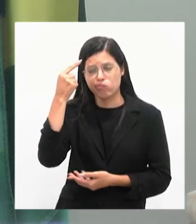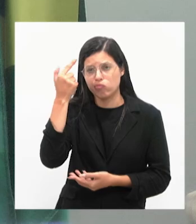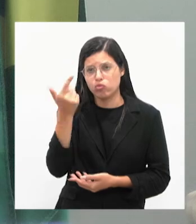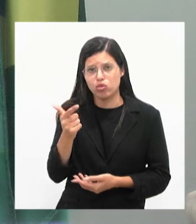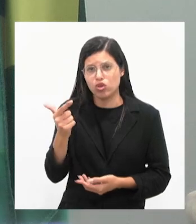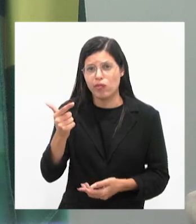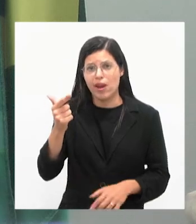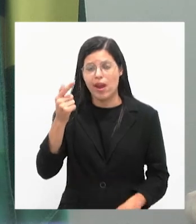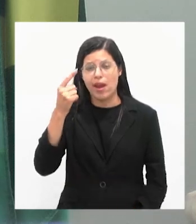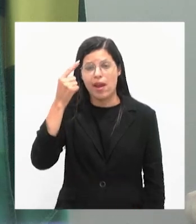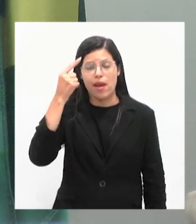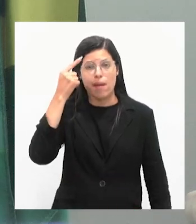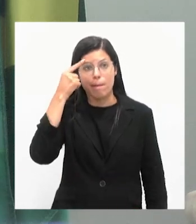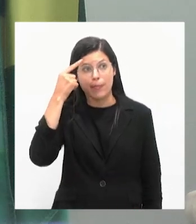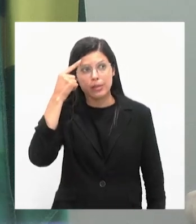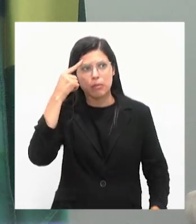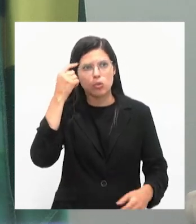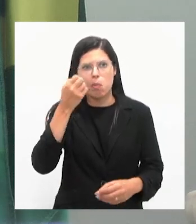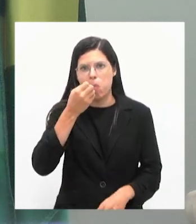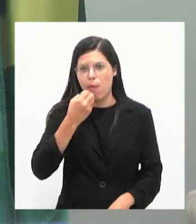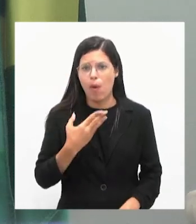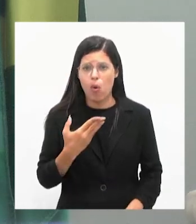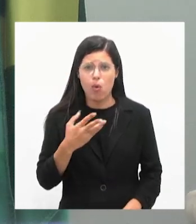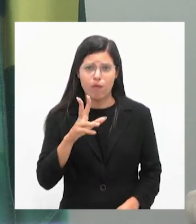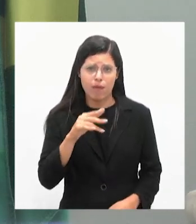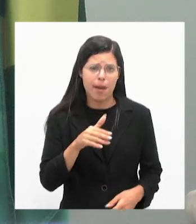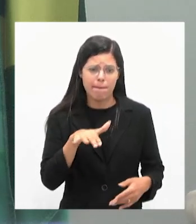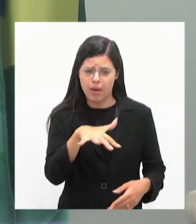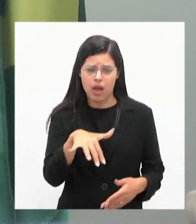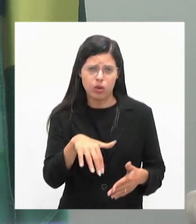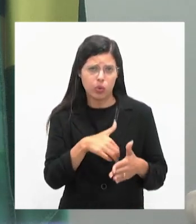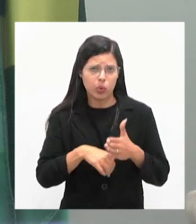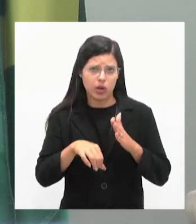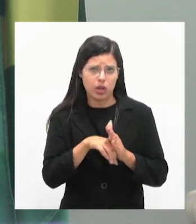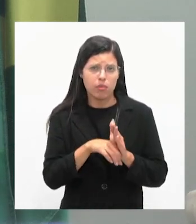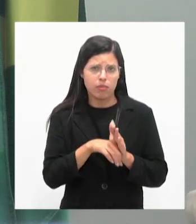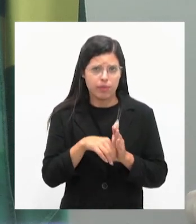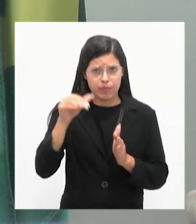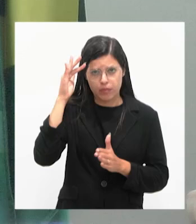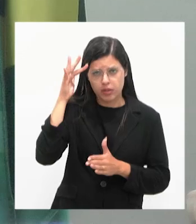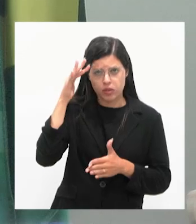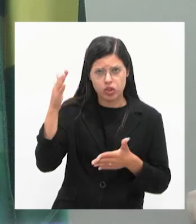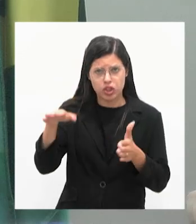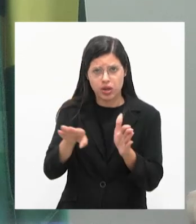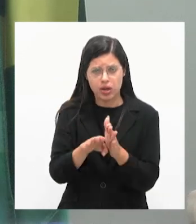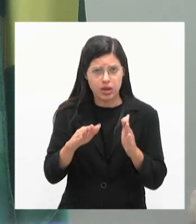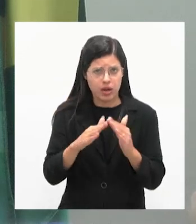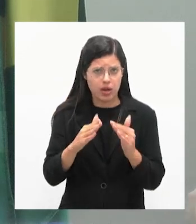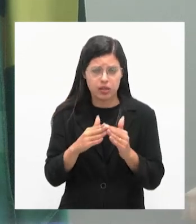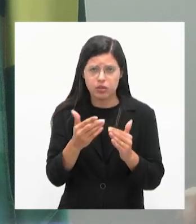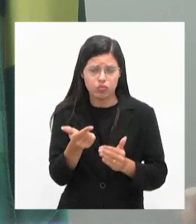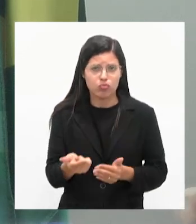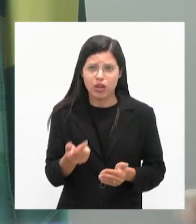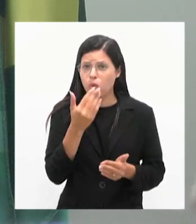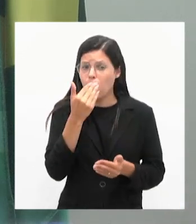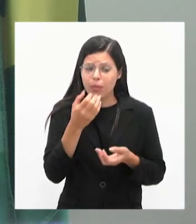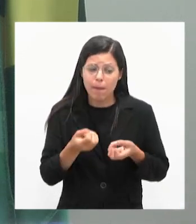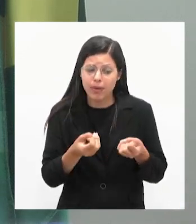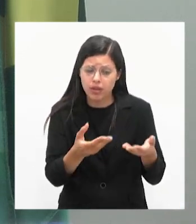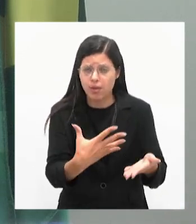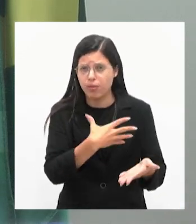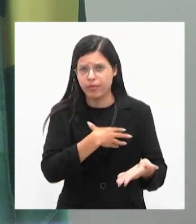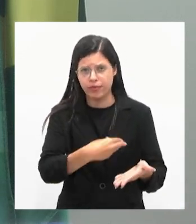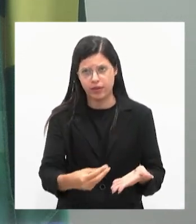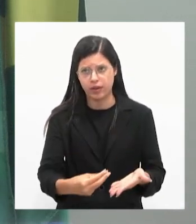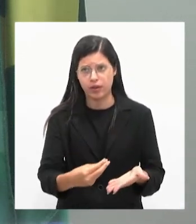Imagina você chegar em casa e não ter o que dar, o de que comer para o seu filho. E o cara, às vezes, trabalha de dia num